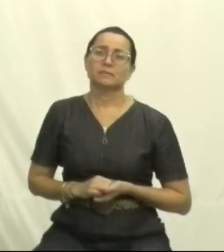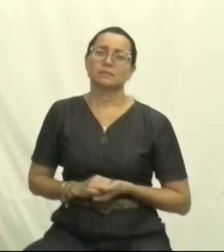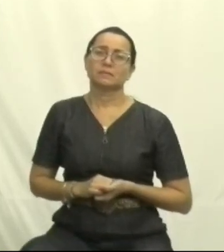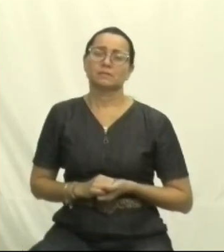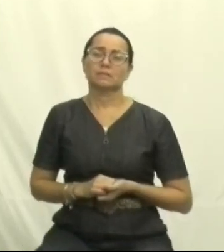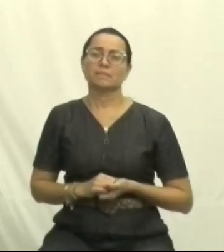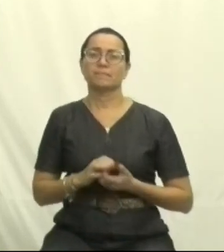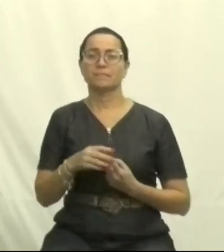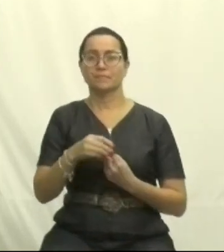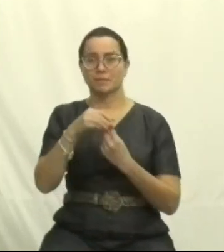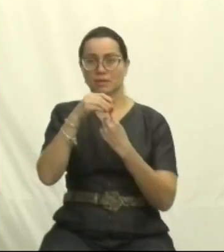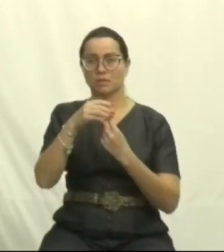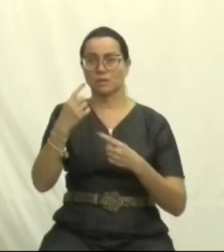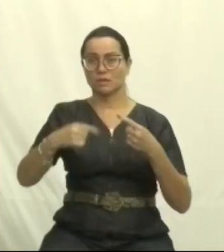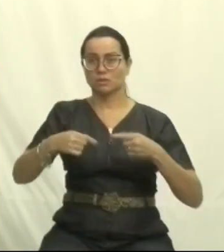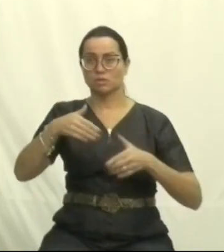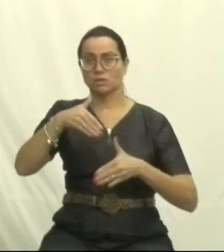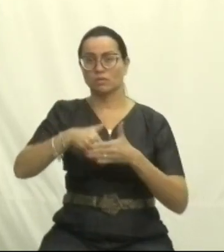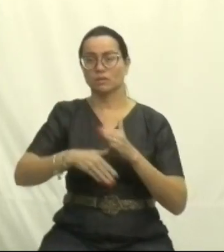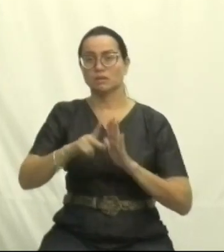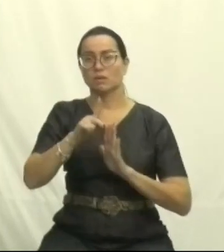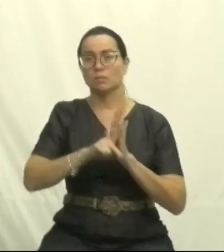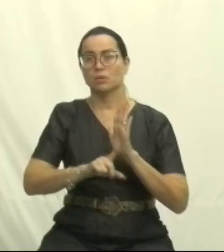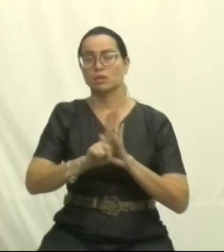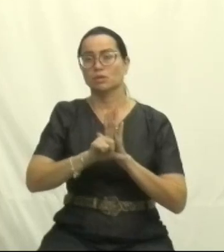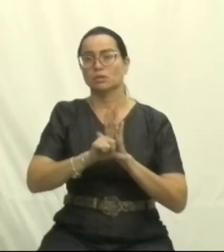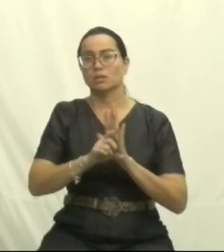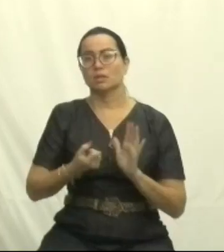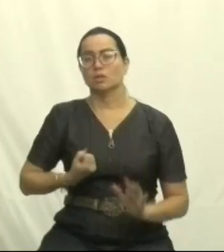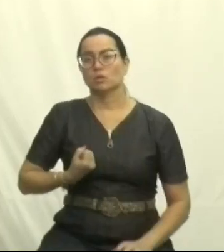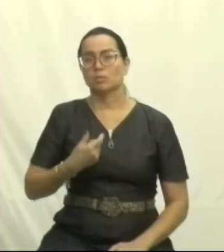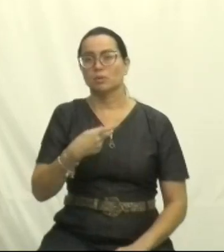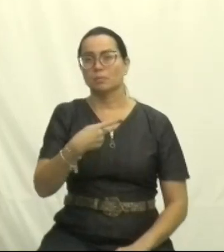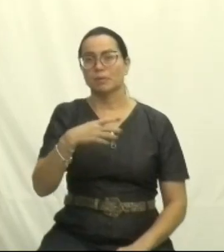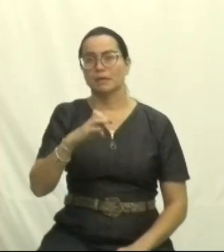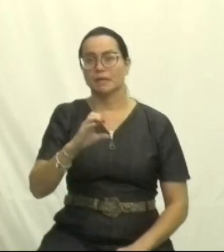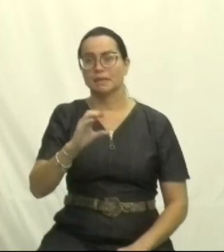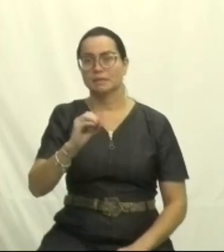Em única discussão e votação, o projeto de lei número